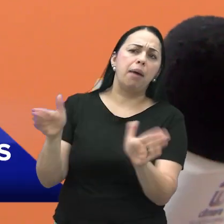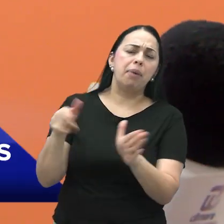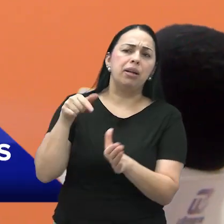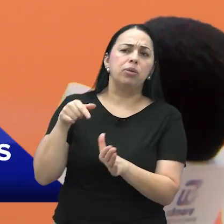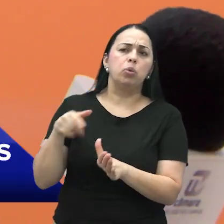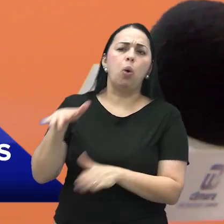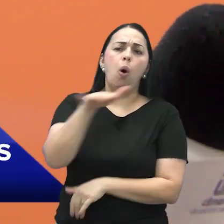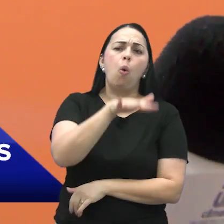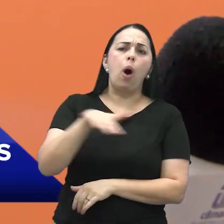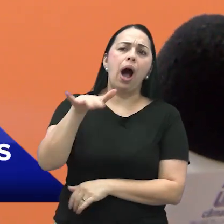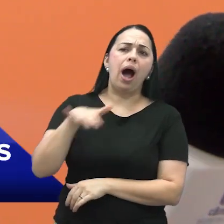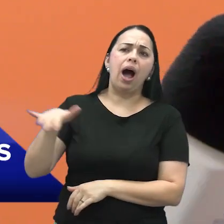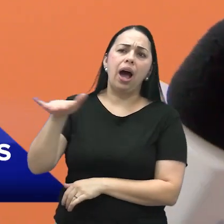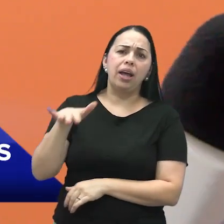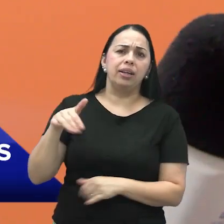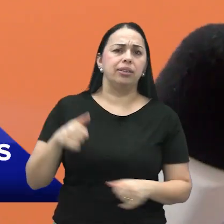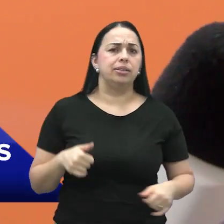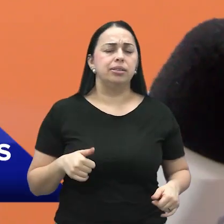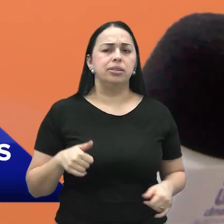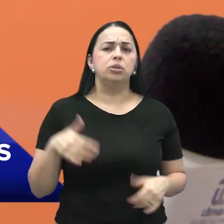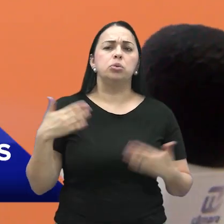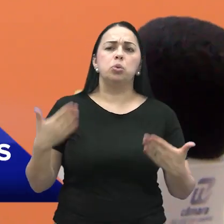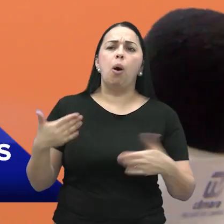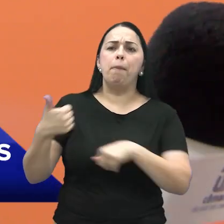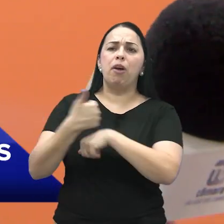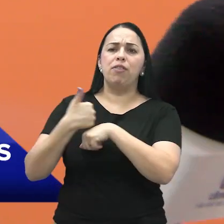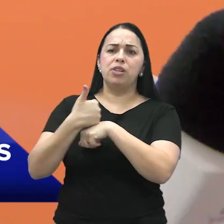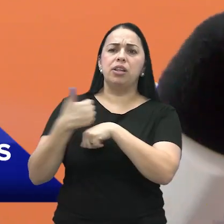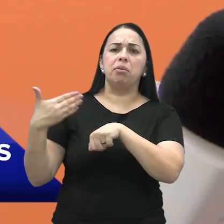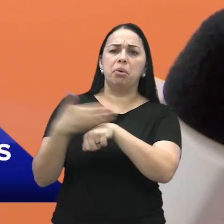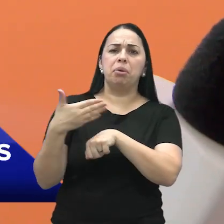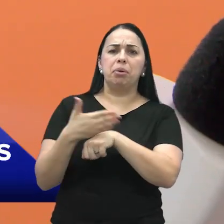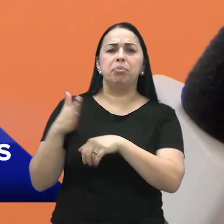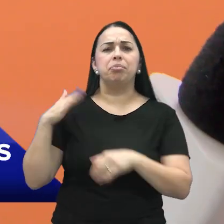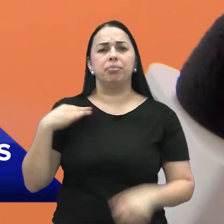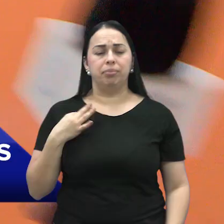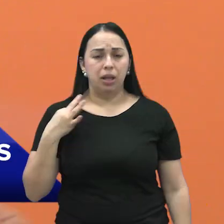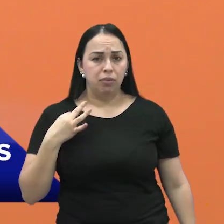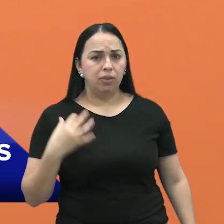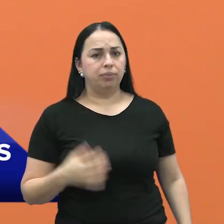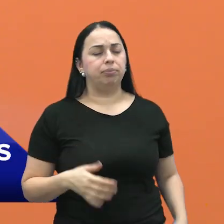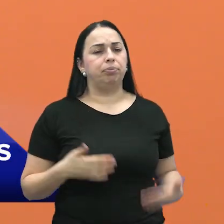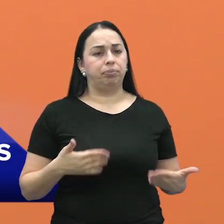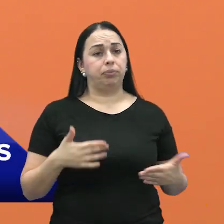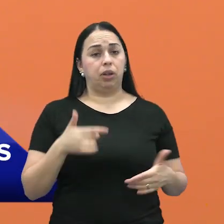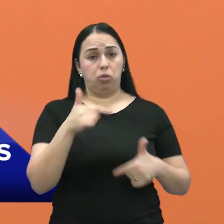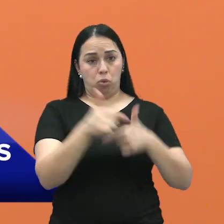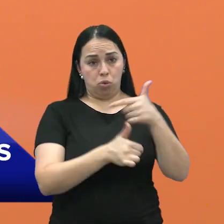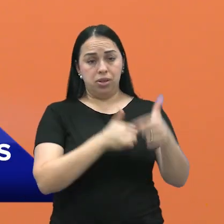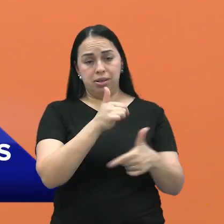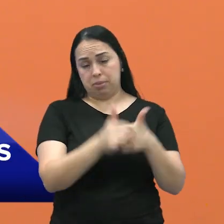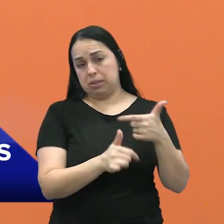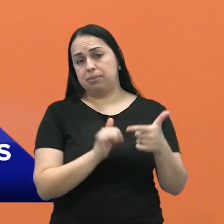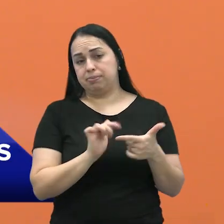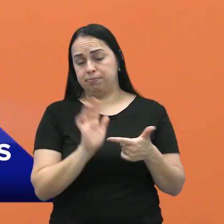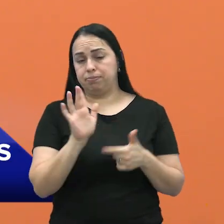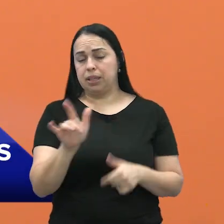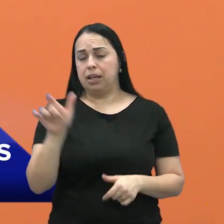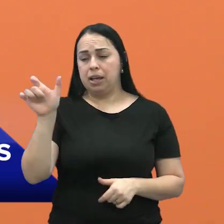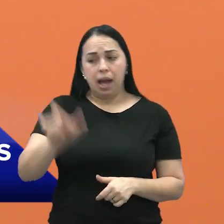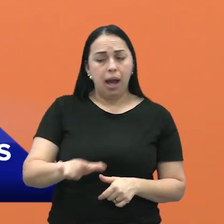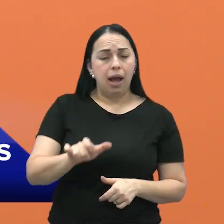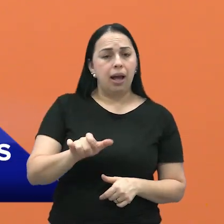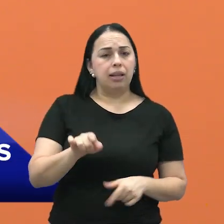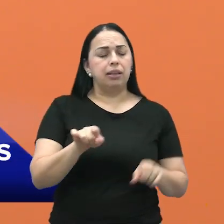abertas agora, quais áreas vocês estão procurando para os voluntários virem participar aqui do Decolar? Bom, o nosso trabalho, ele parte